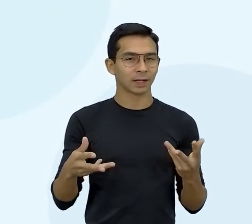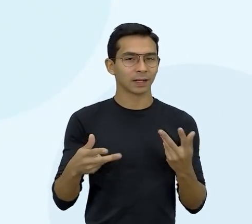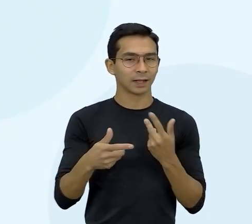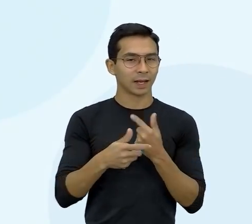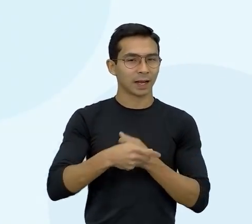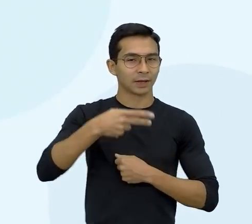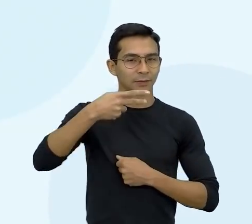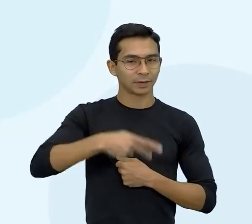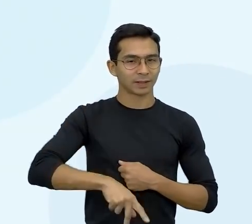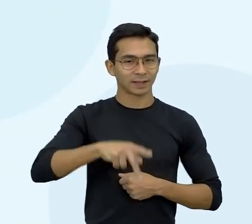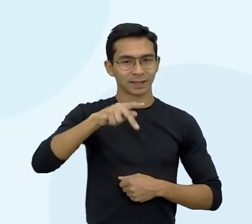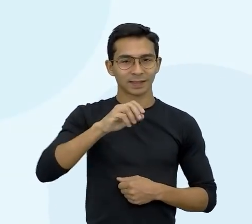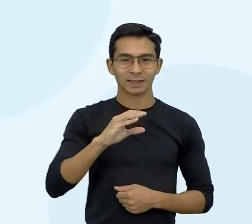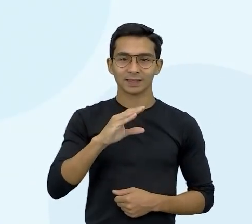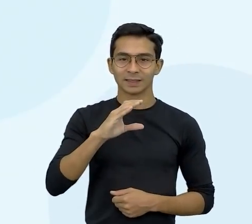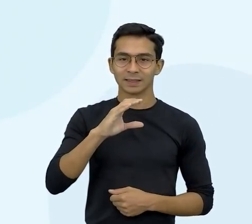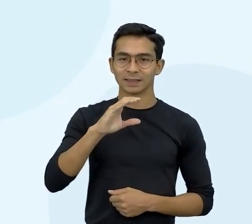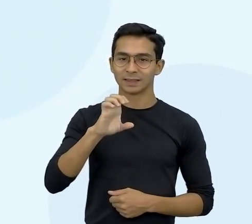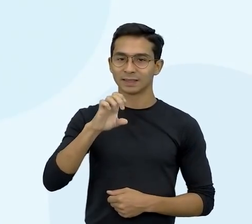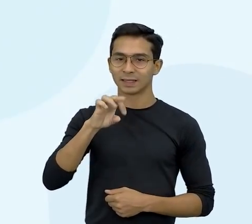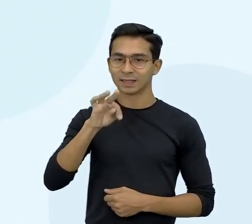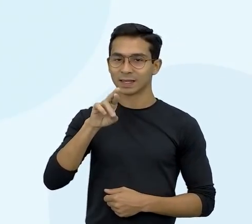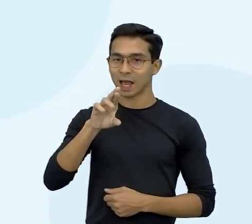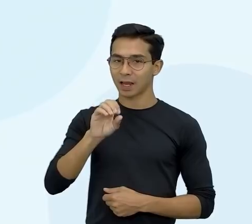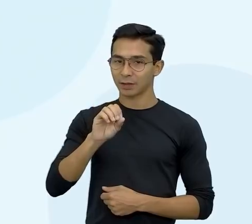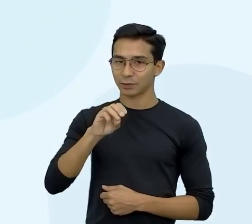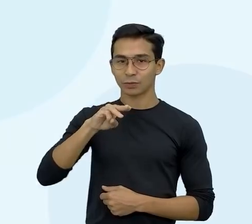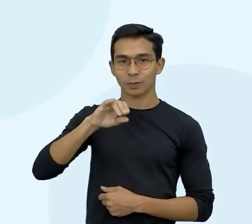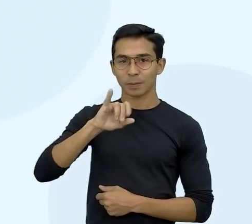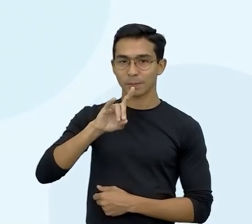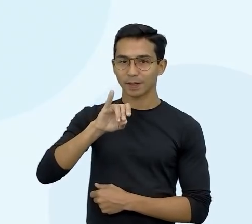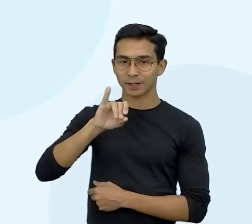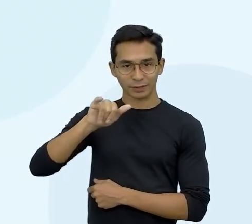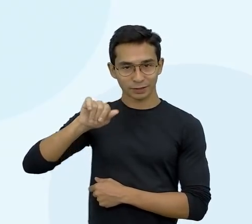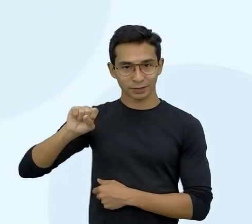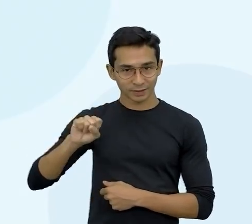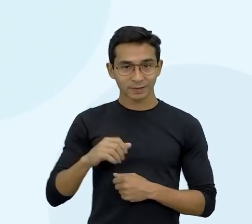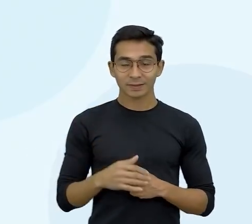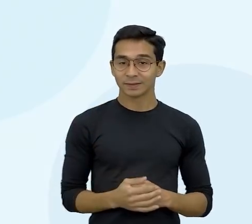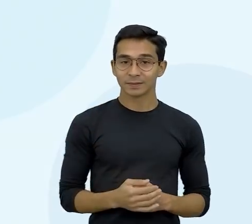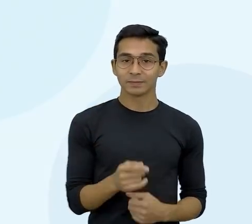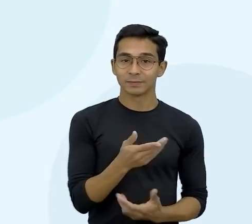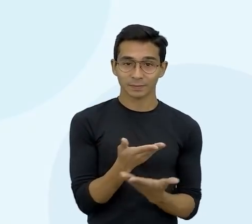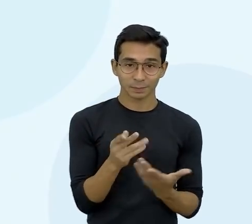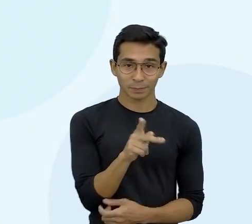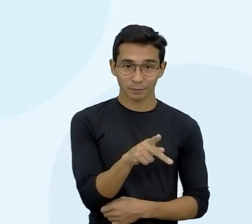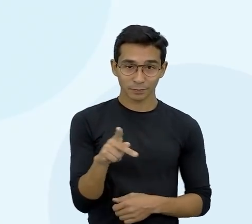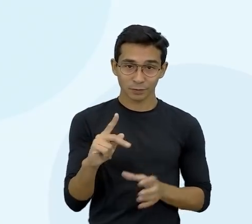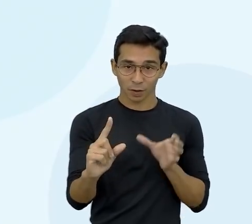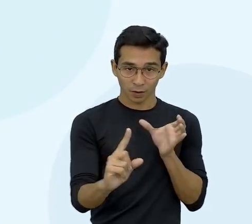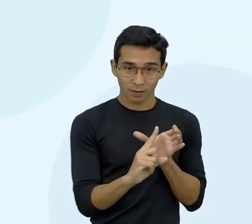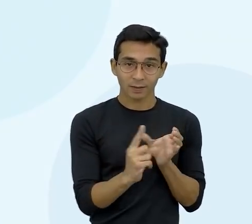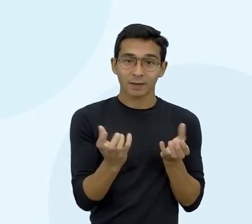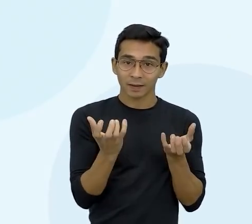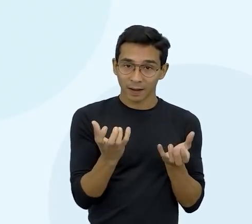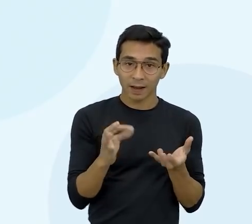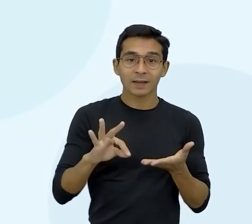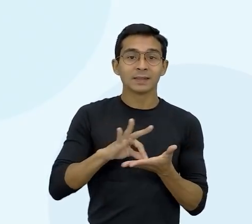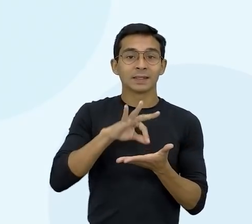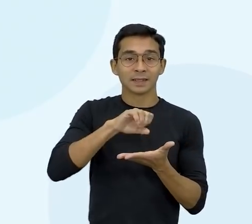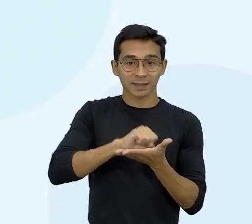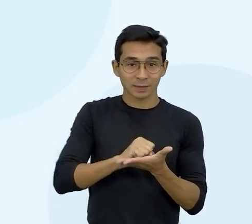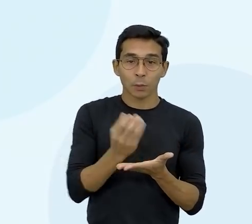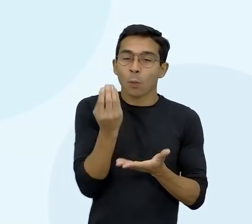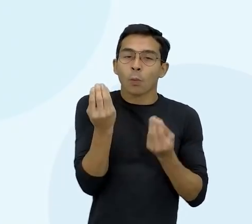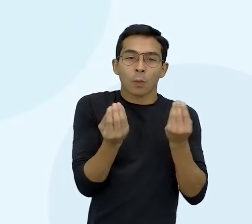Mídias. A gente está fazendo um convite a todos os professores que queiram integrar essa equipe a se inscreverem nesse link que